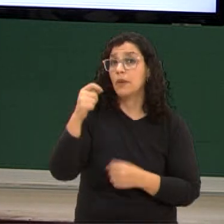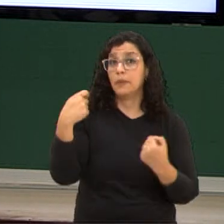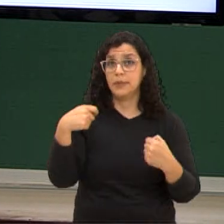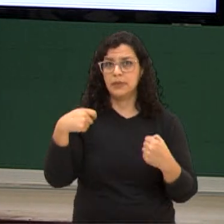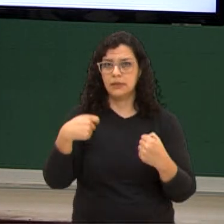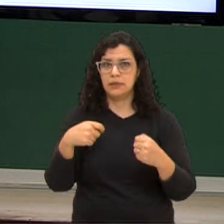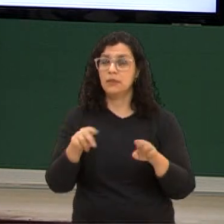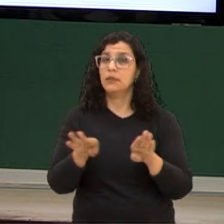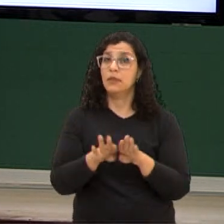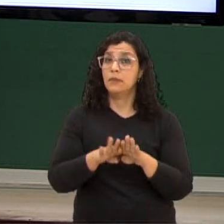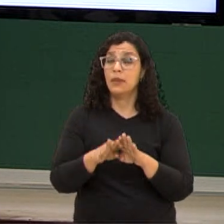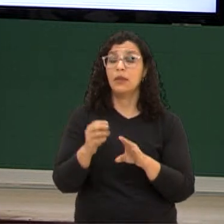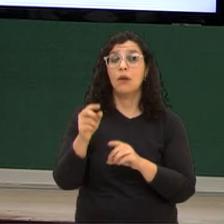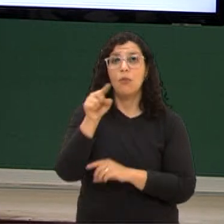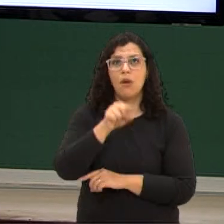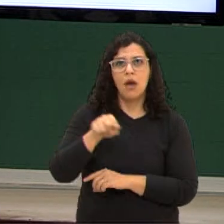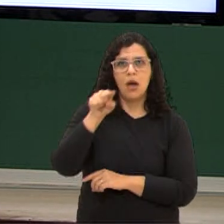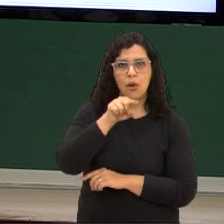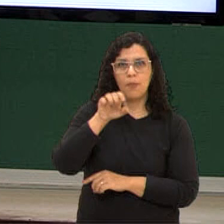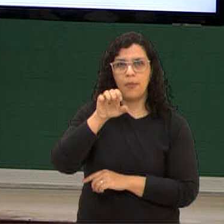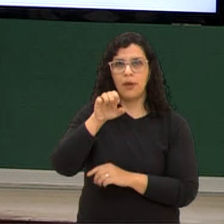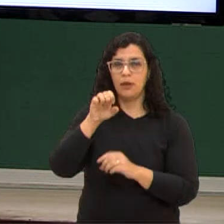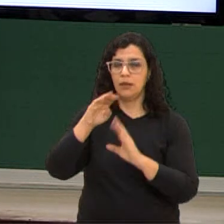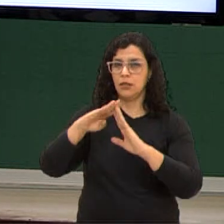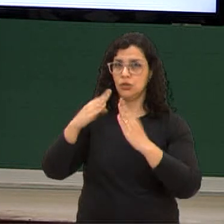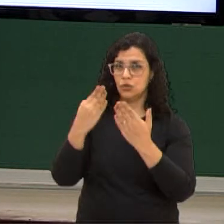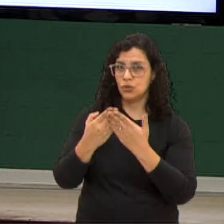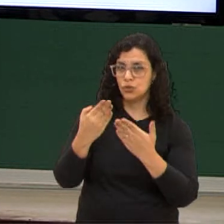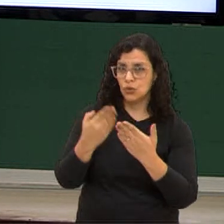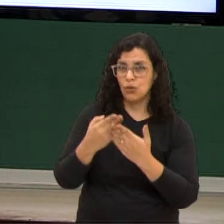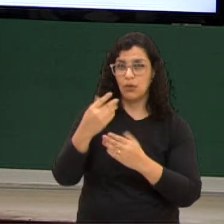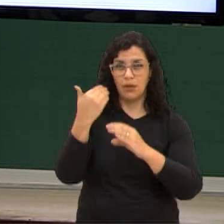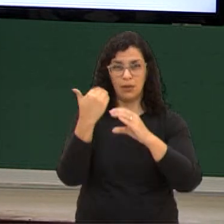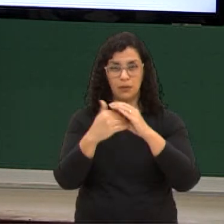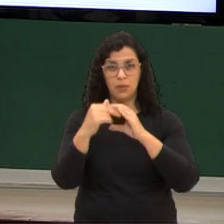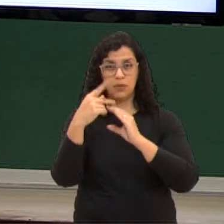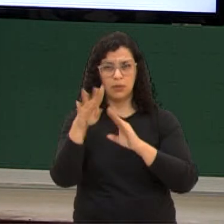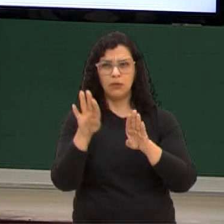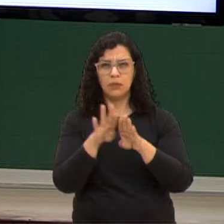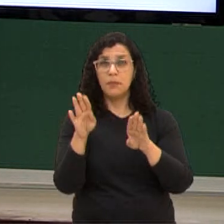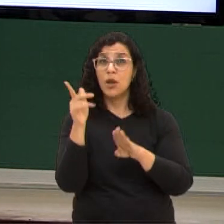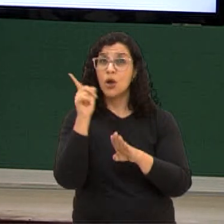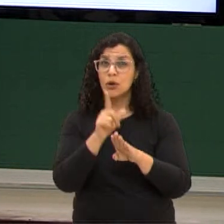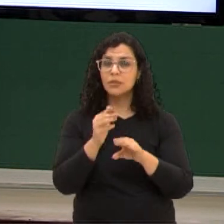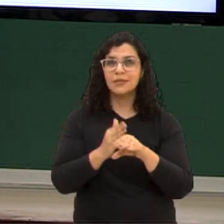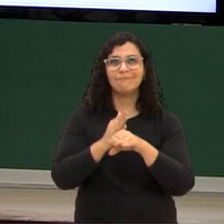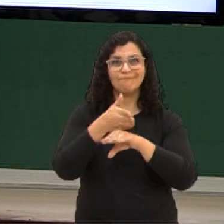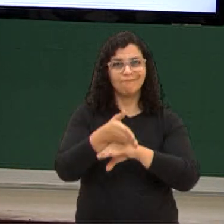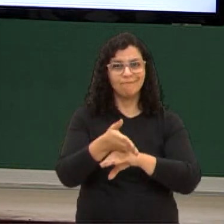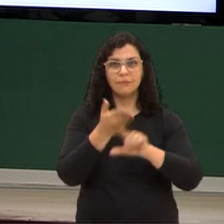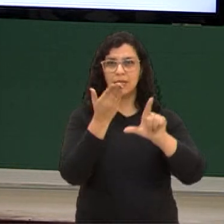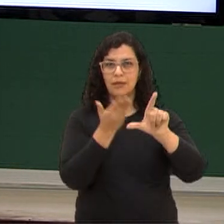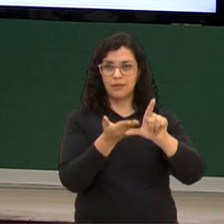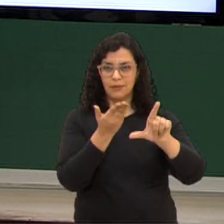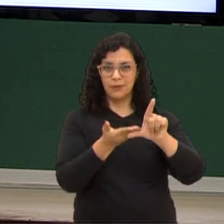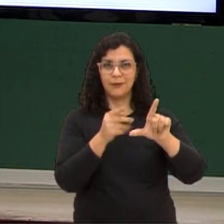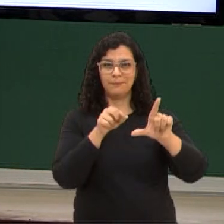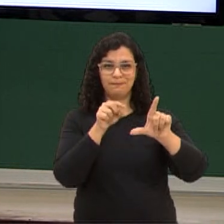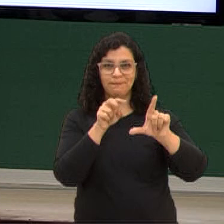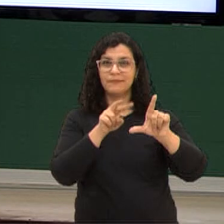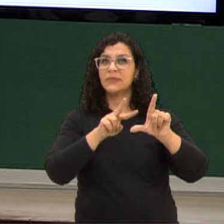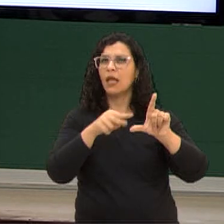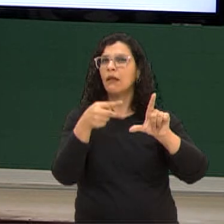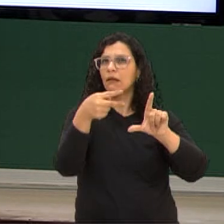que vocês precisam utilizar o seu e-mail @escola para dar certo o seu acesso, né?